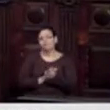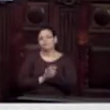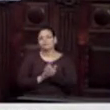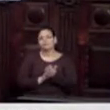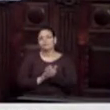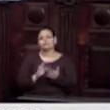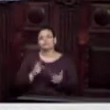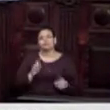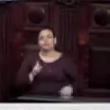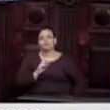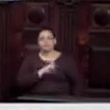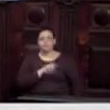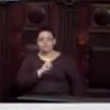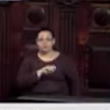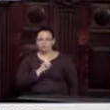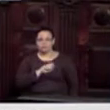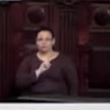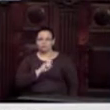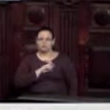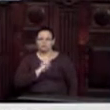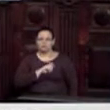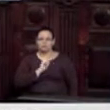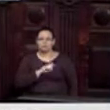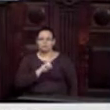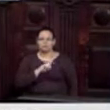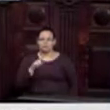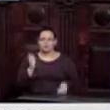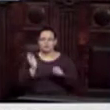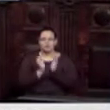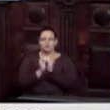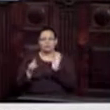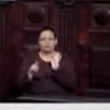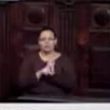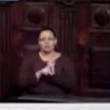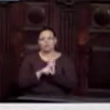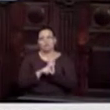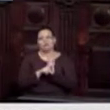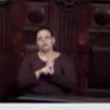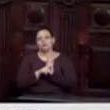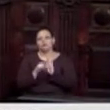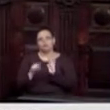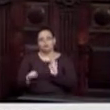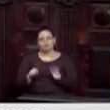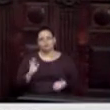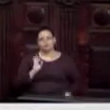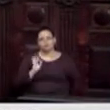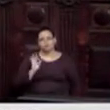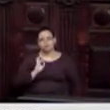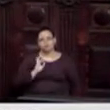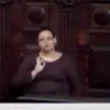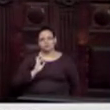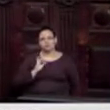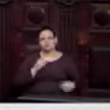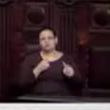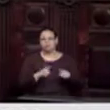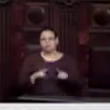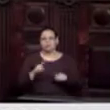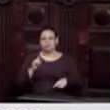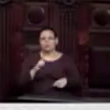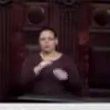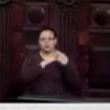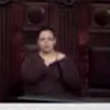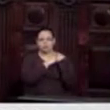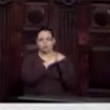sido executada por membros do batalhão de choque, mas a responsabilidade é de